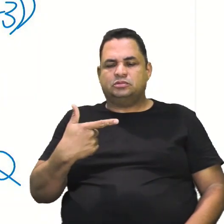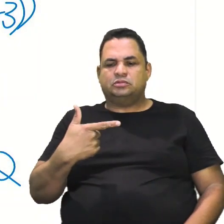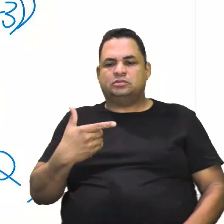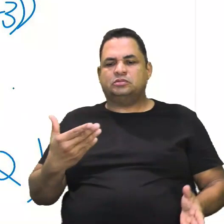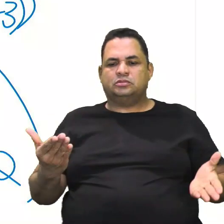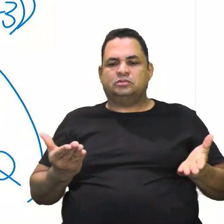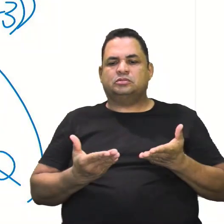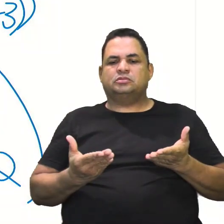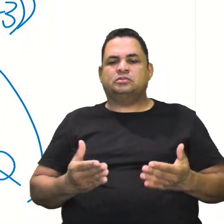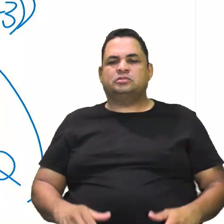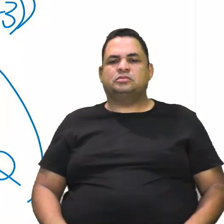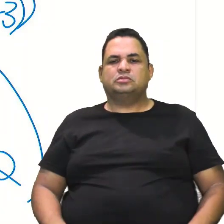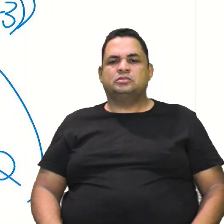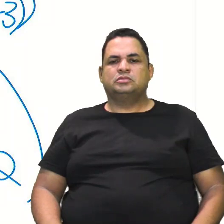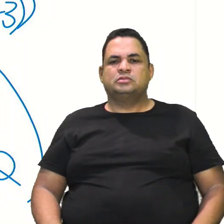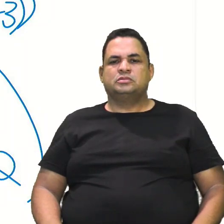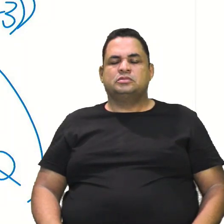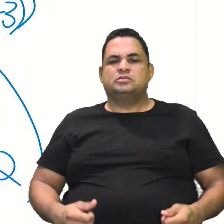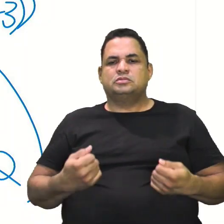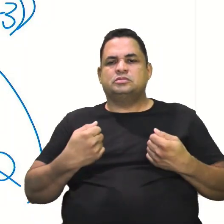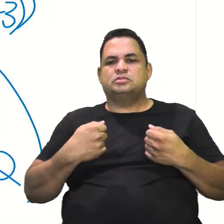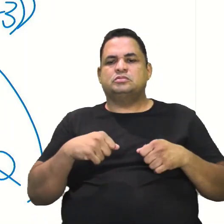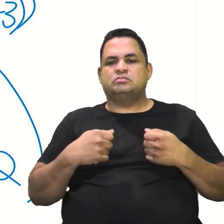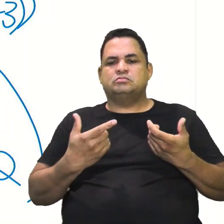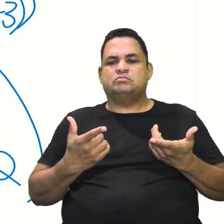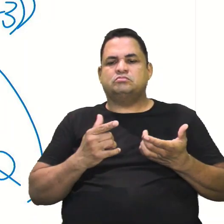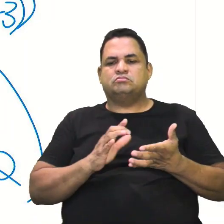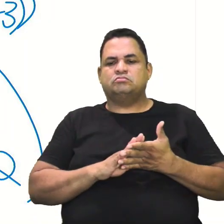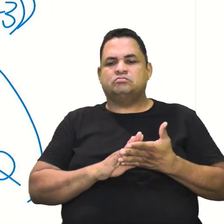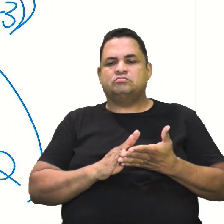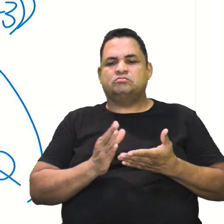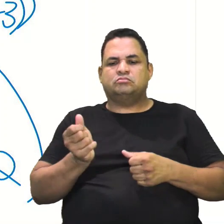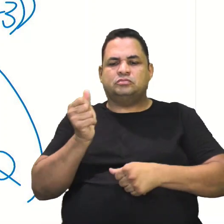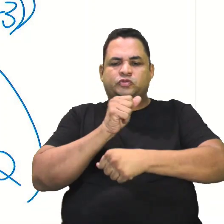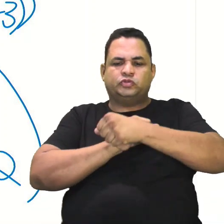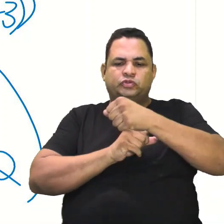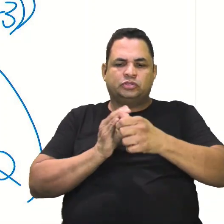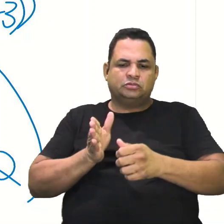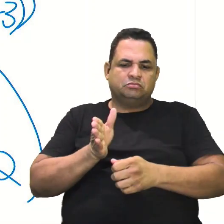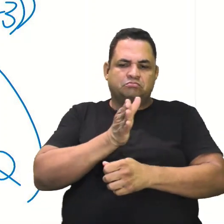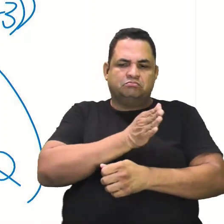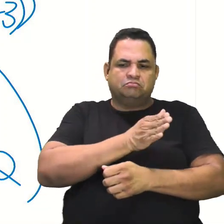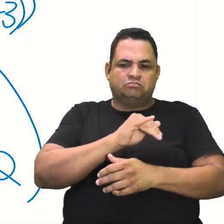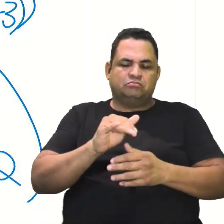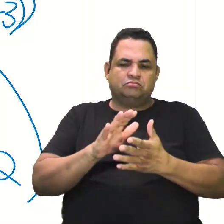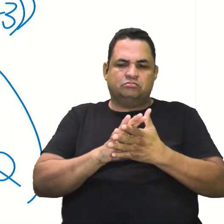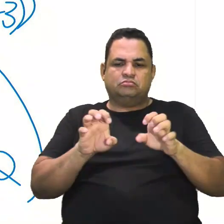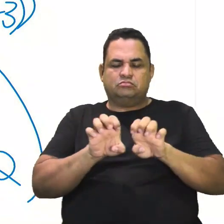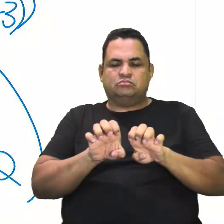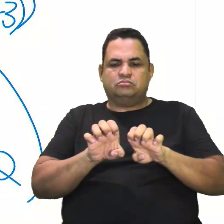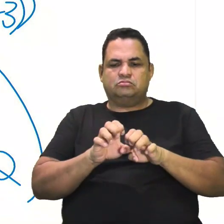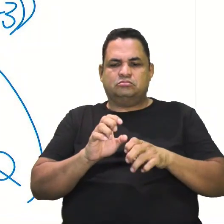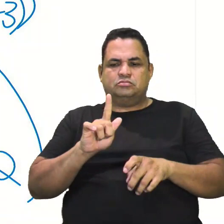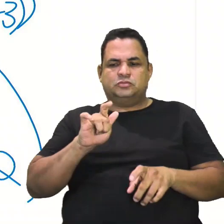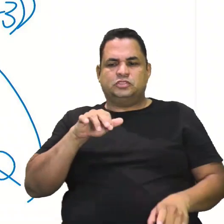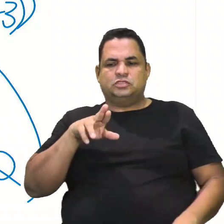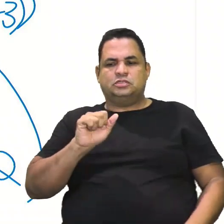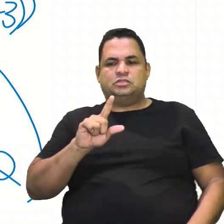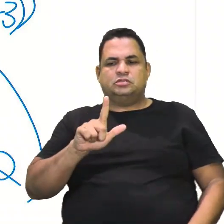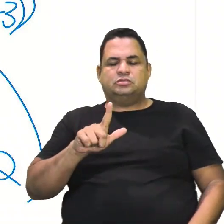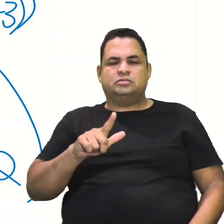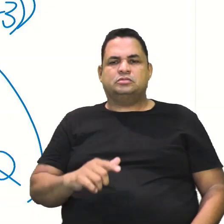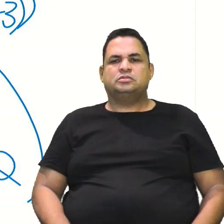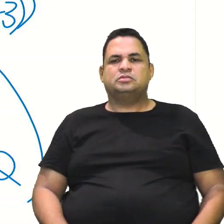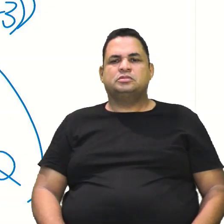Agora sim, vamos lá para cima e a gente pode passar tudo para o primeiro membro para ficar uma equação geral, né?